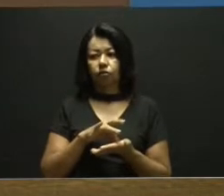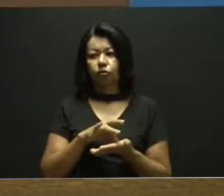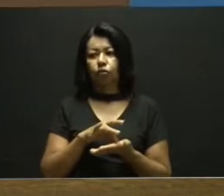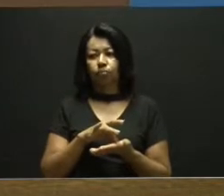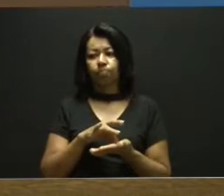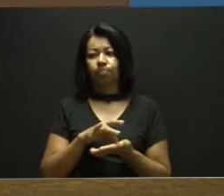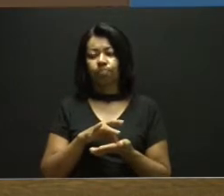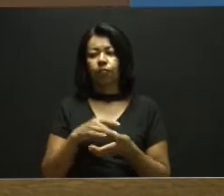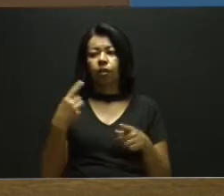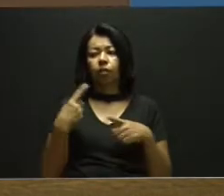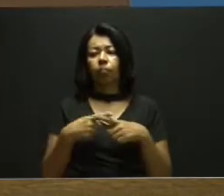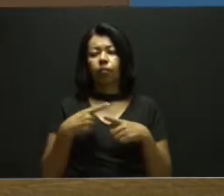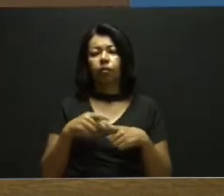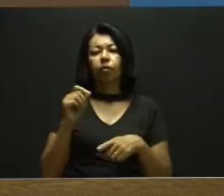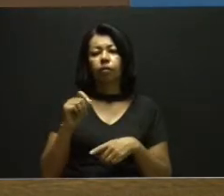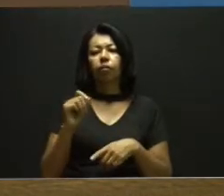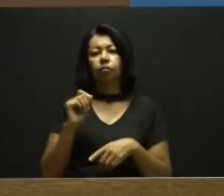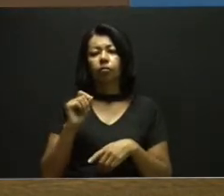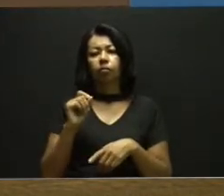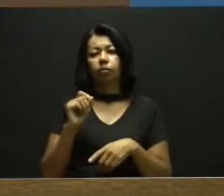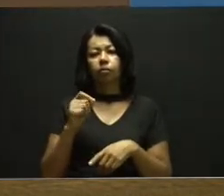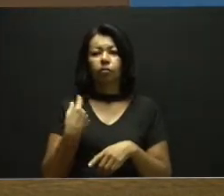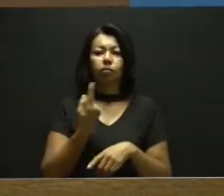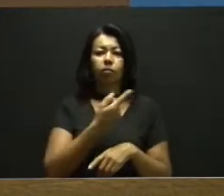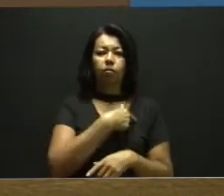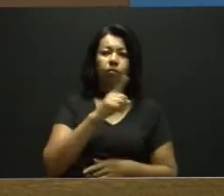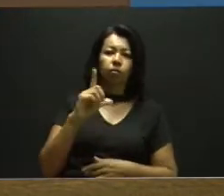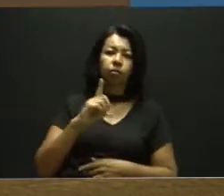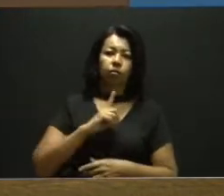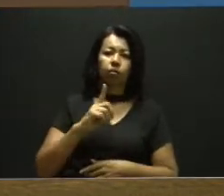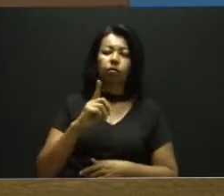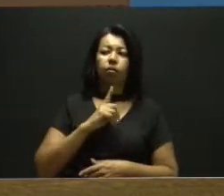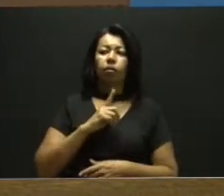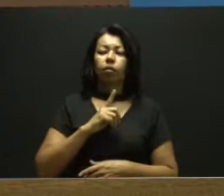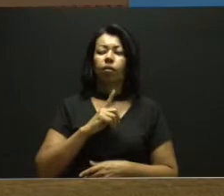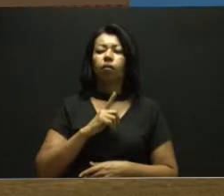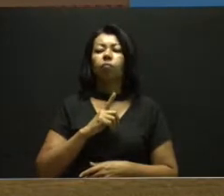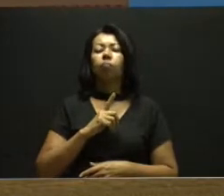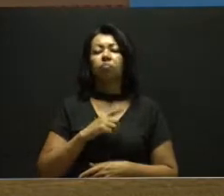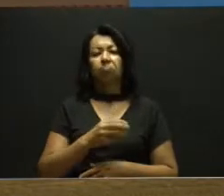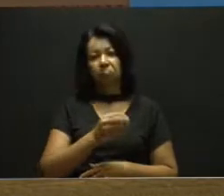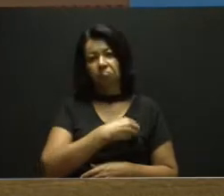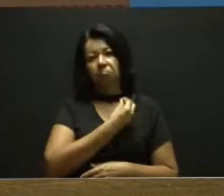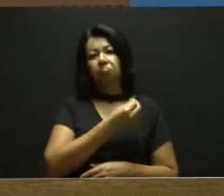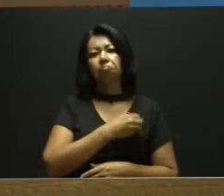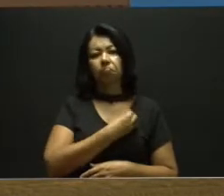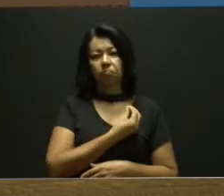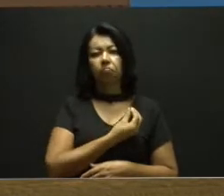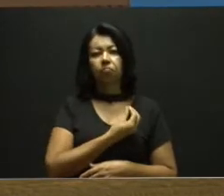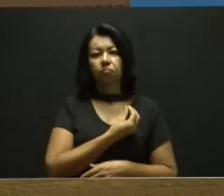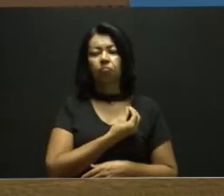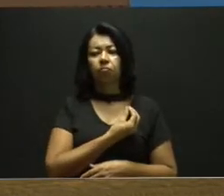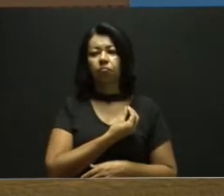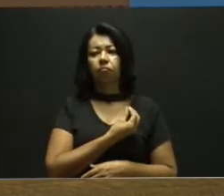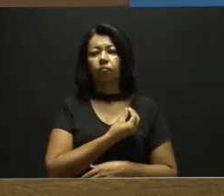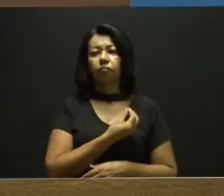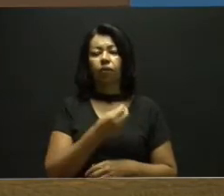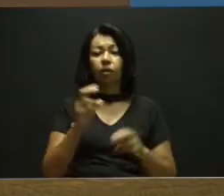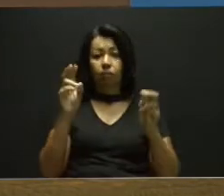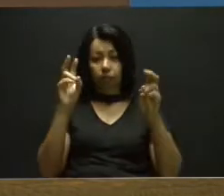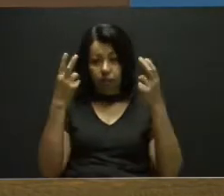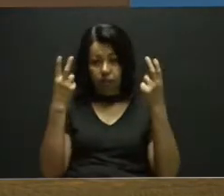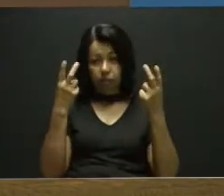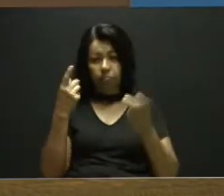porque é isso que nós temos que vivenciar e perceber bem